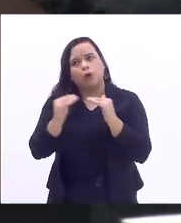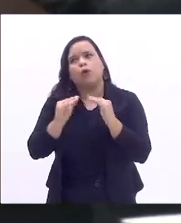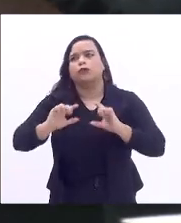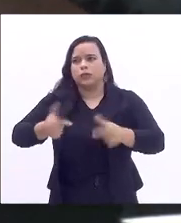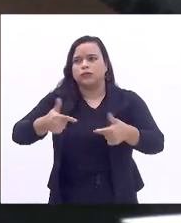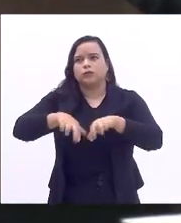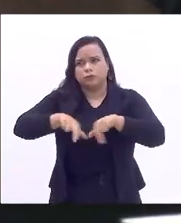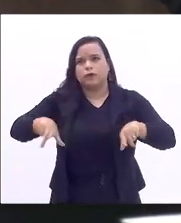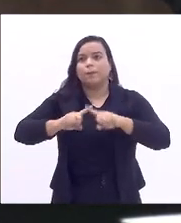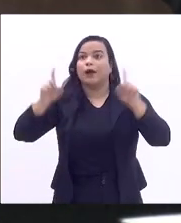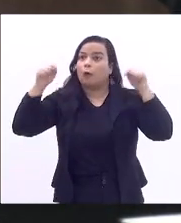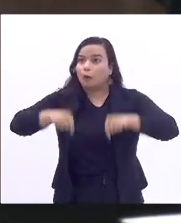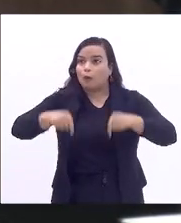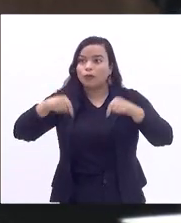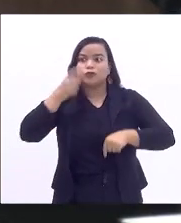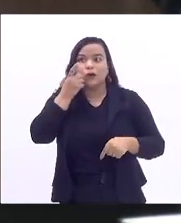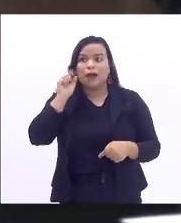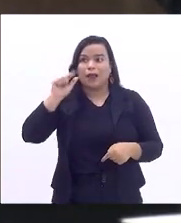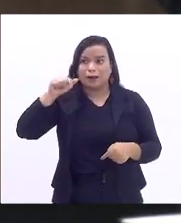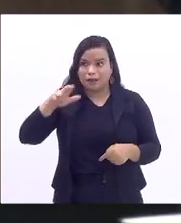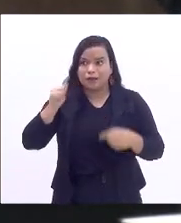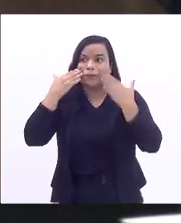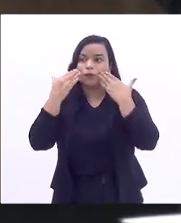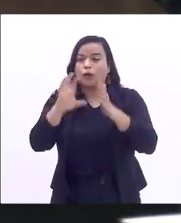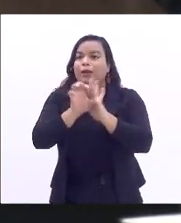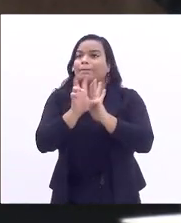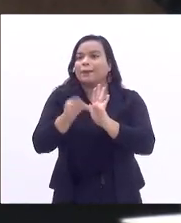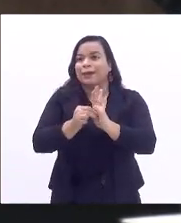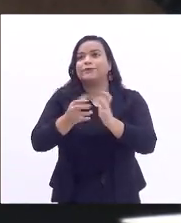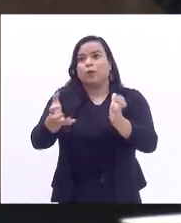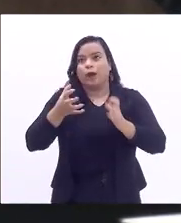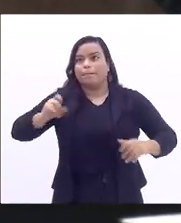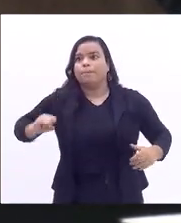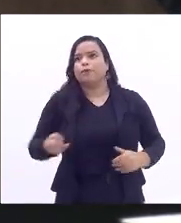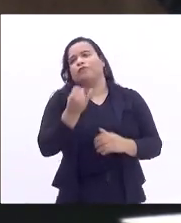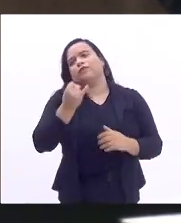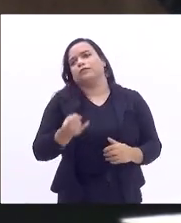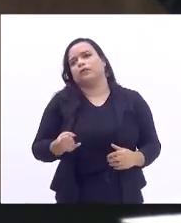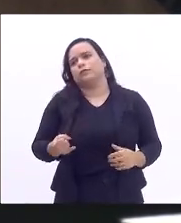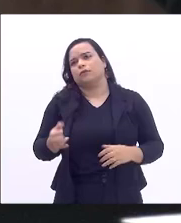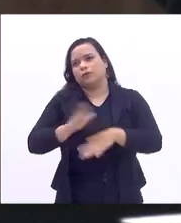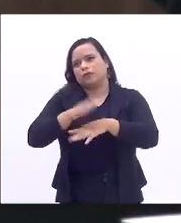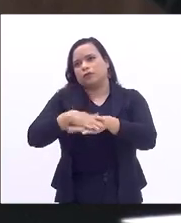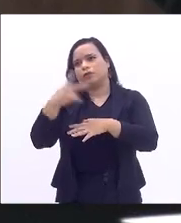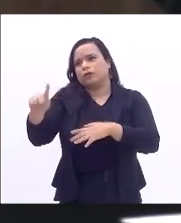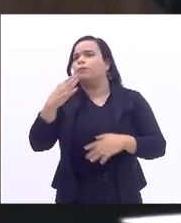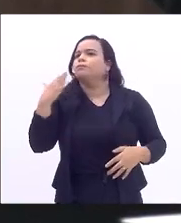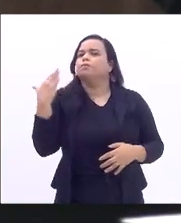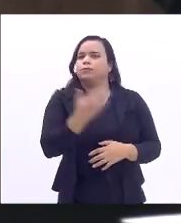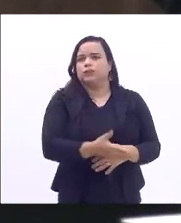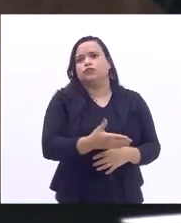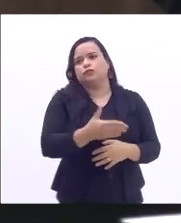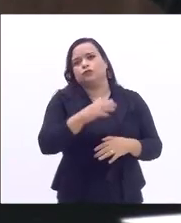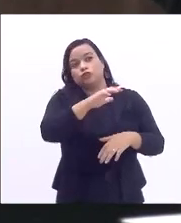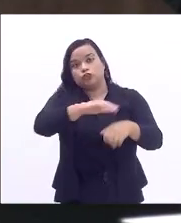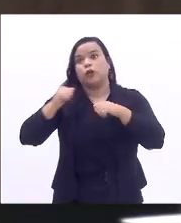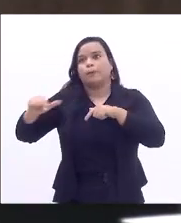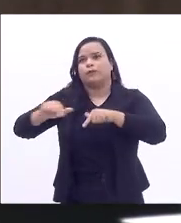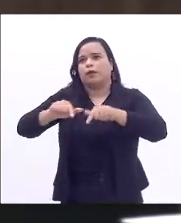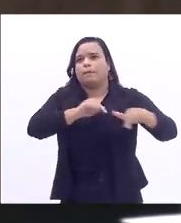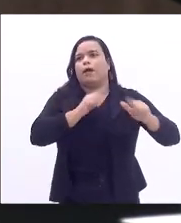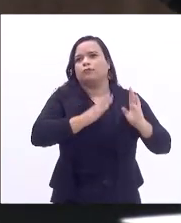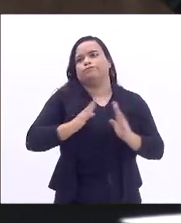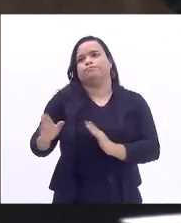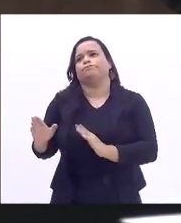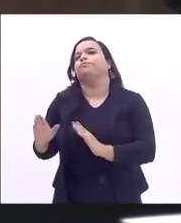e hoje a deputado Alana Passos apresentou uma Emenda eu queria aproveitar esse pedido de chamar o feito a ordem para